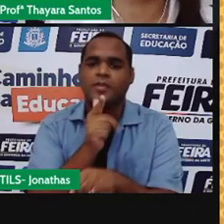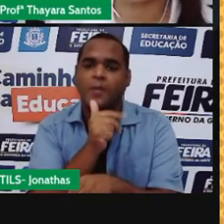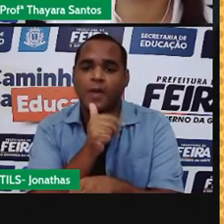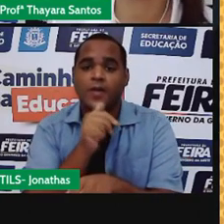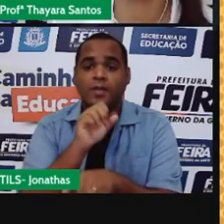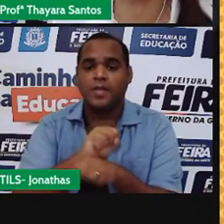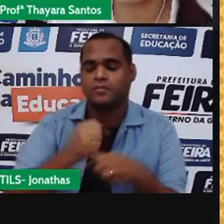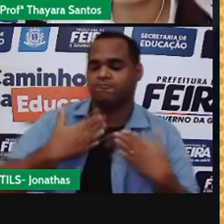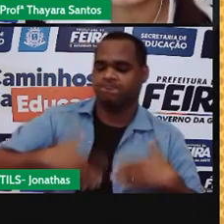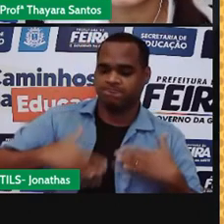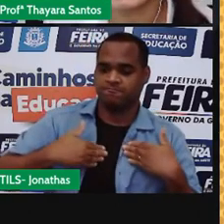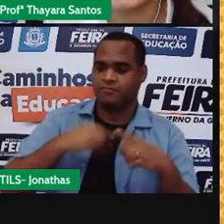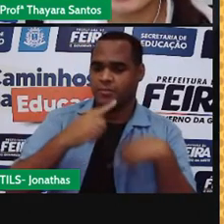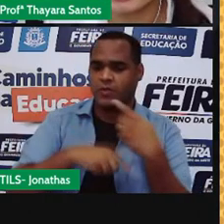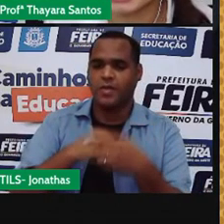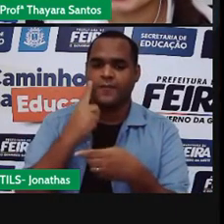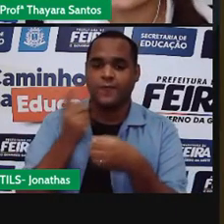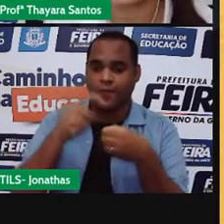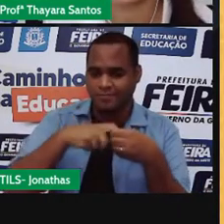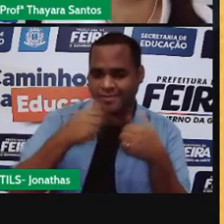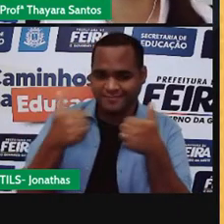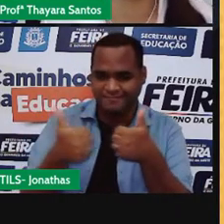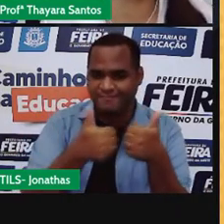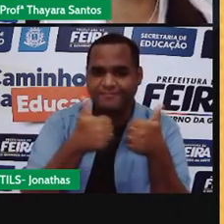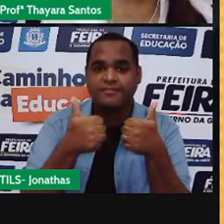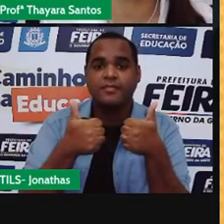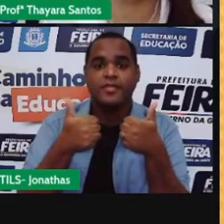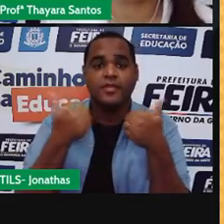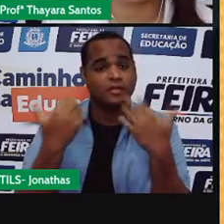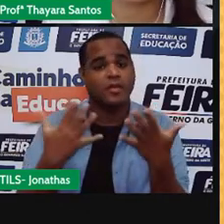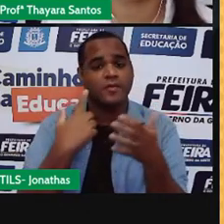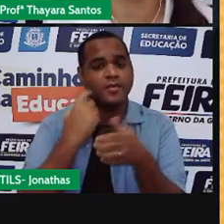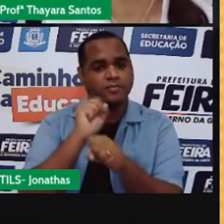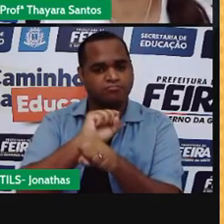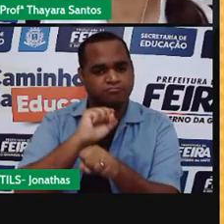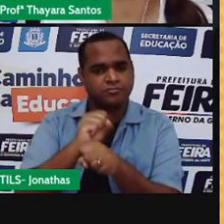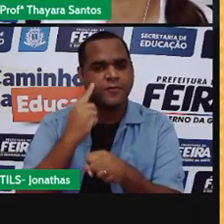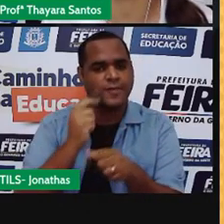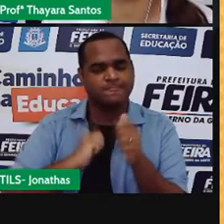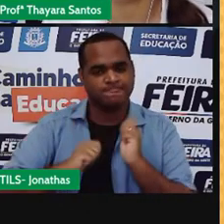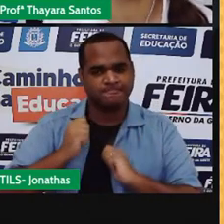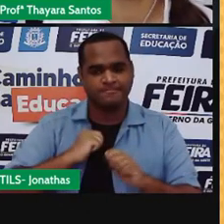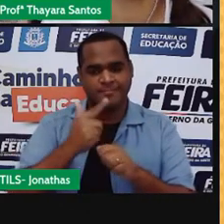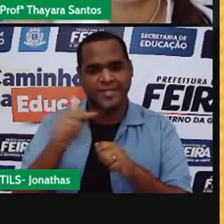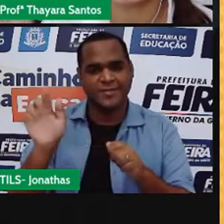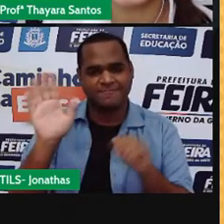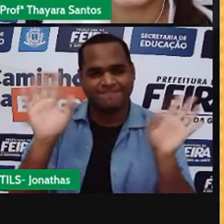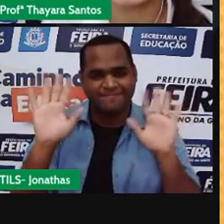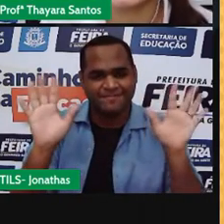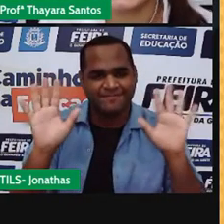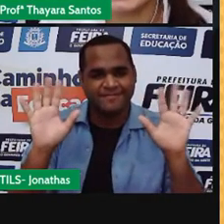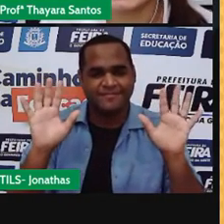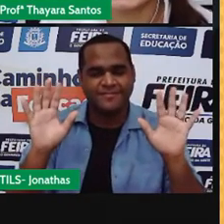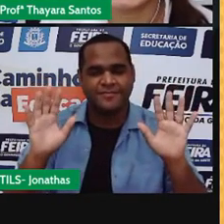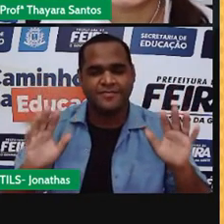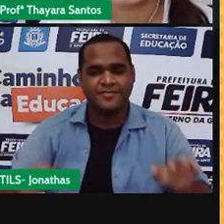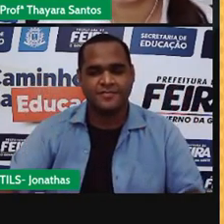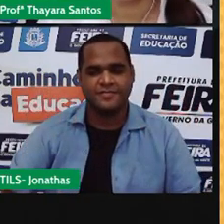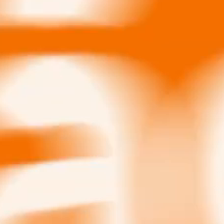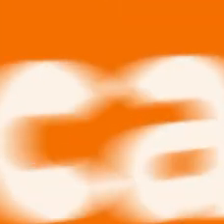e descansar, e daqui a pouco a gente já está de volta. Então, pessoal, espero vocês aqui e até a próxima aula. Tchau, tchau!